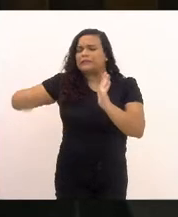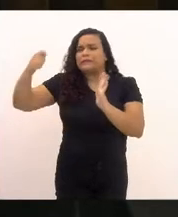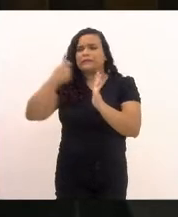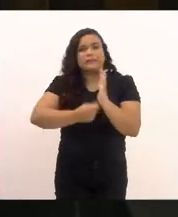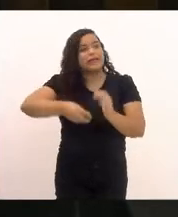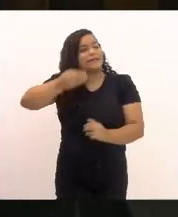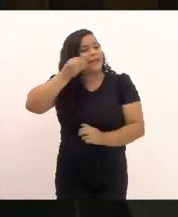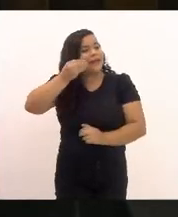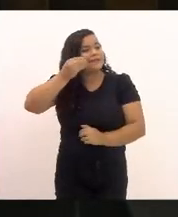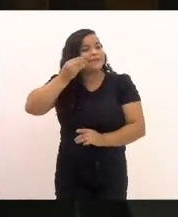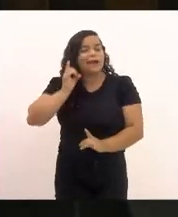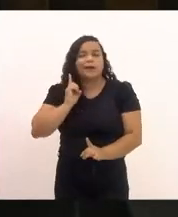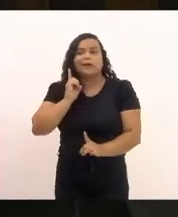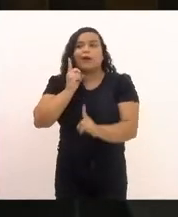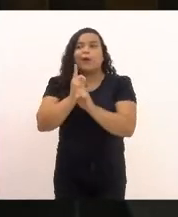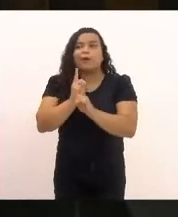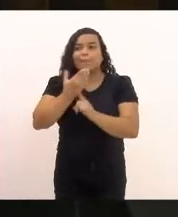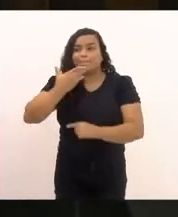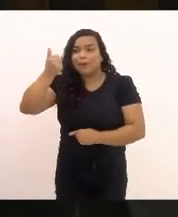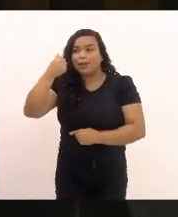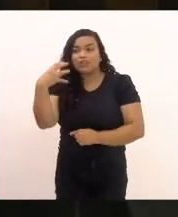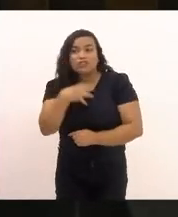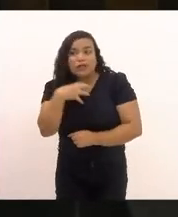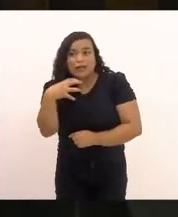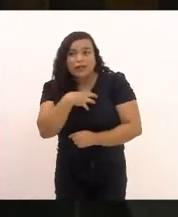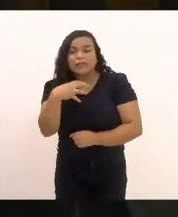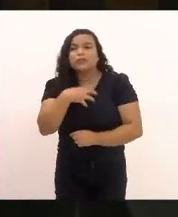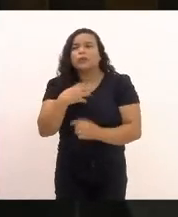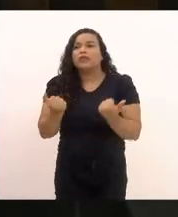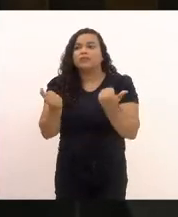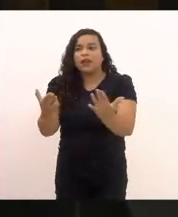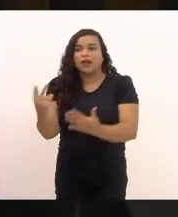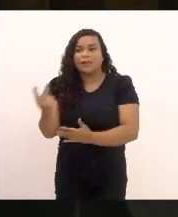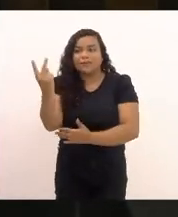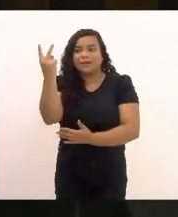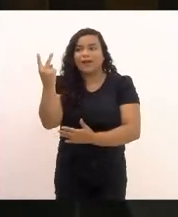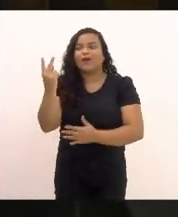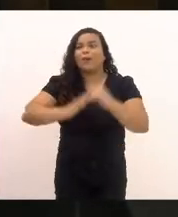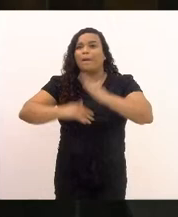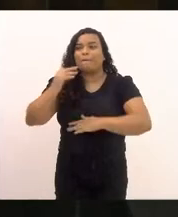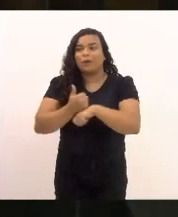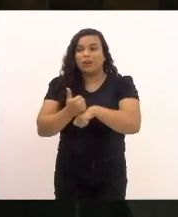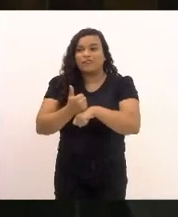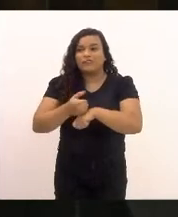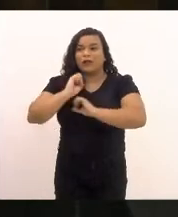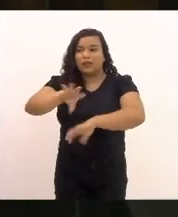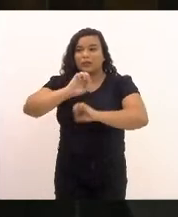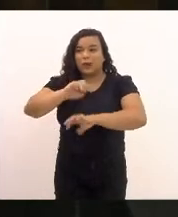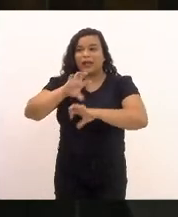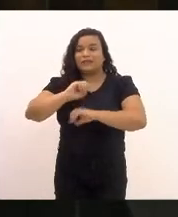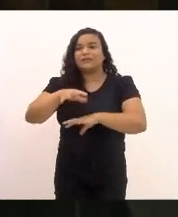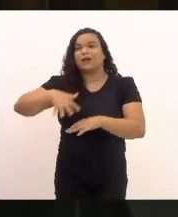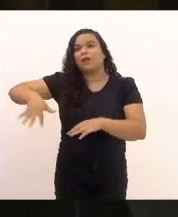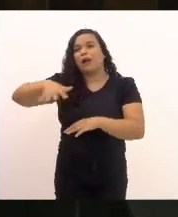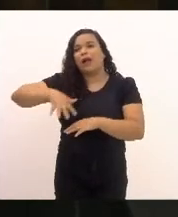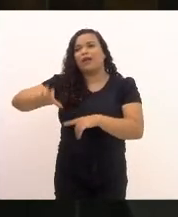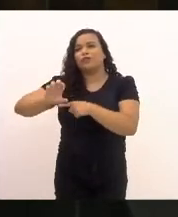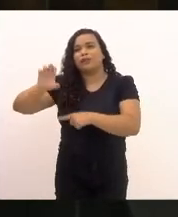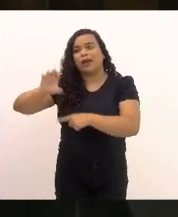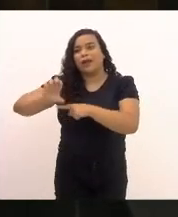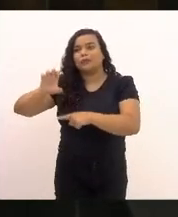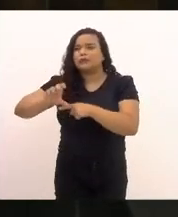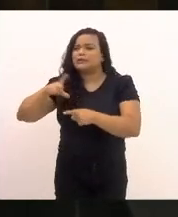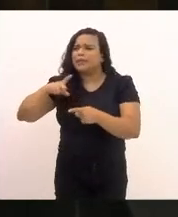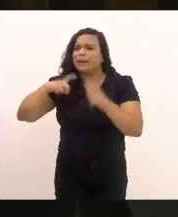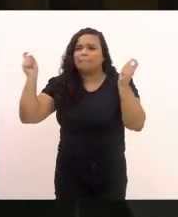encontrar os melhores mecanismos para valorizar os profissionais da educação da rede estadual. Tem várias